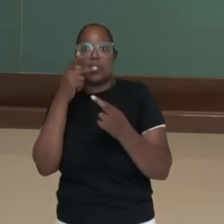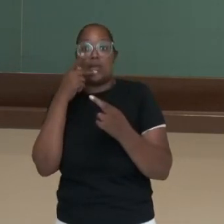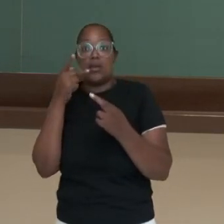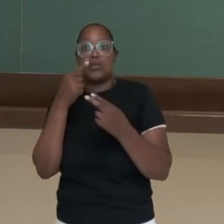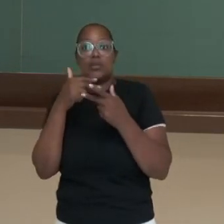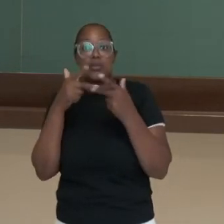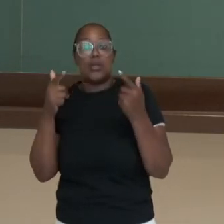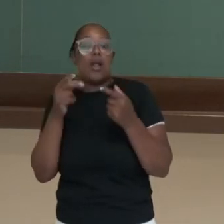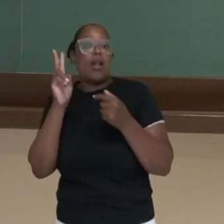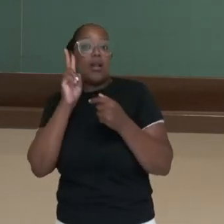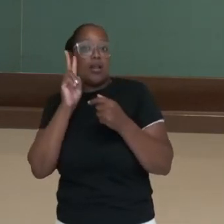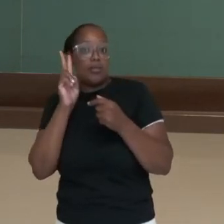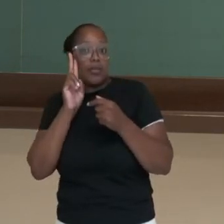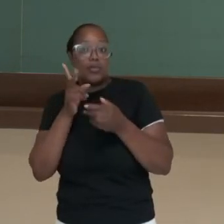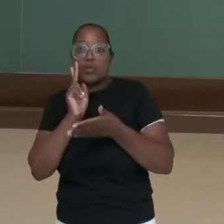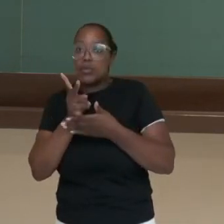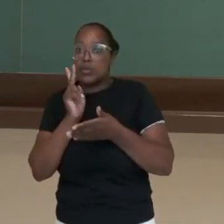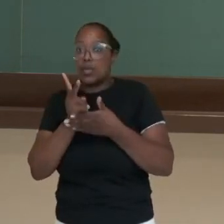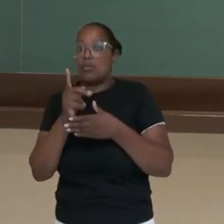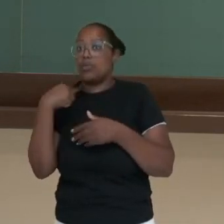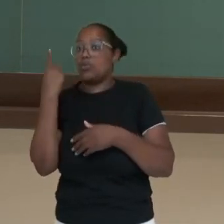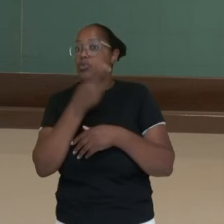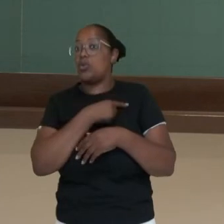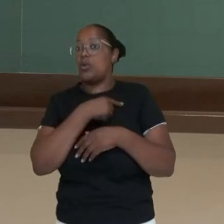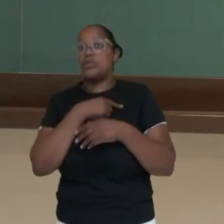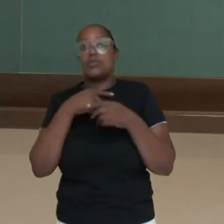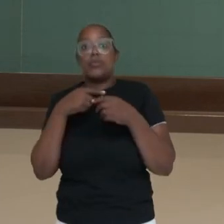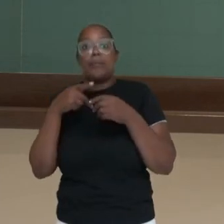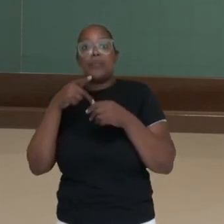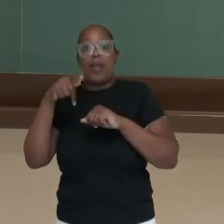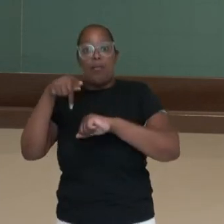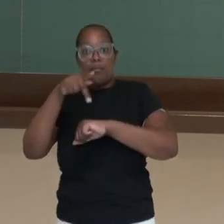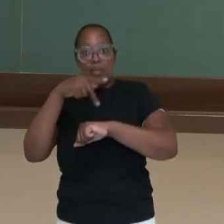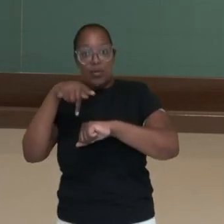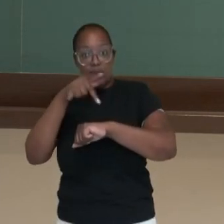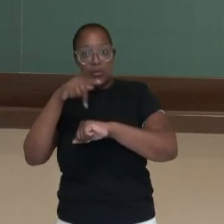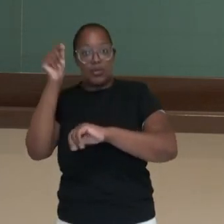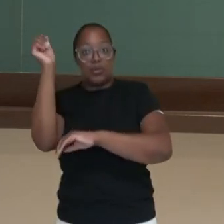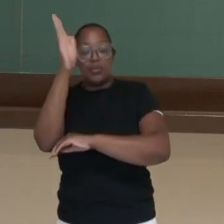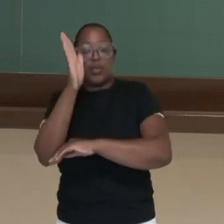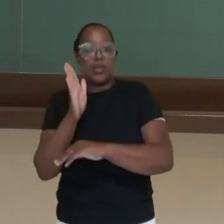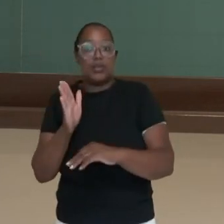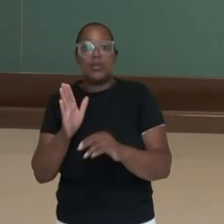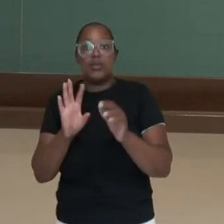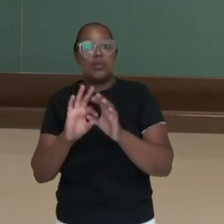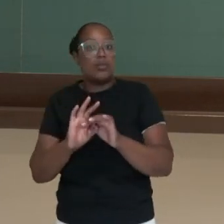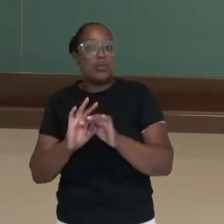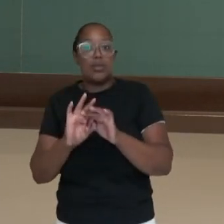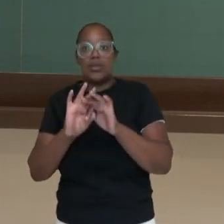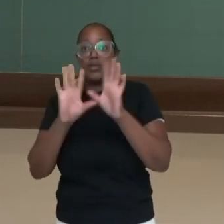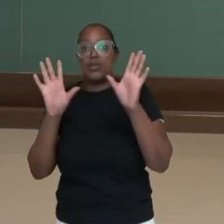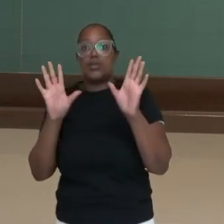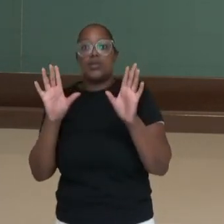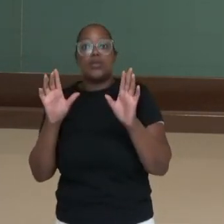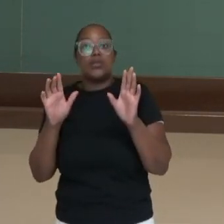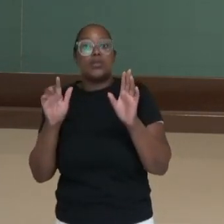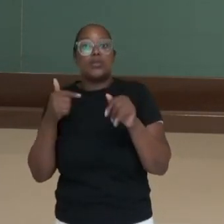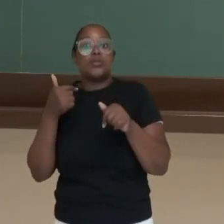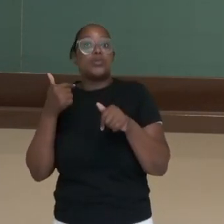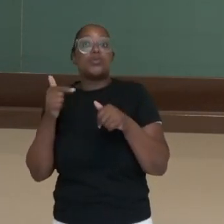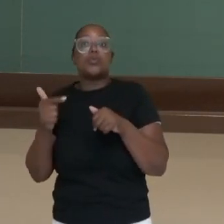lembrando sempre, nosso Estado é laico, né? Todas as religiões têm que ser privilegiadas. Tem como